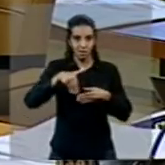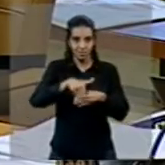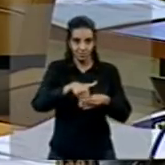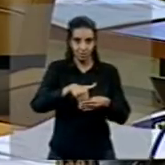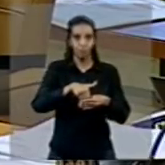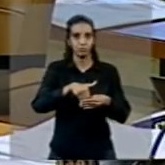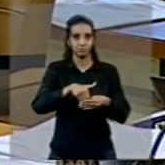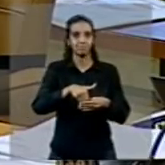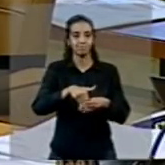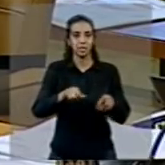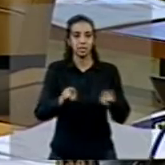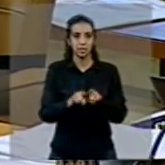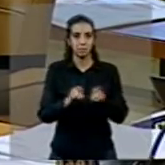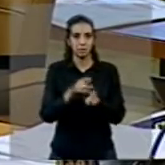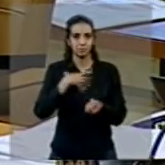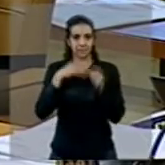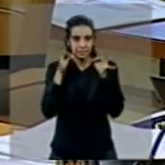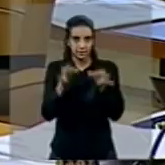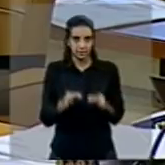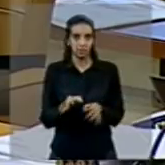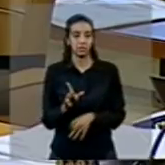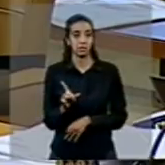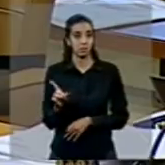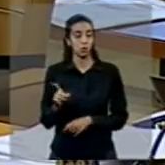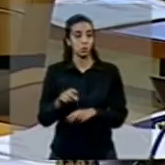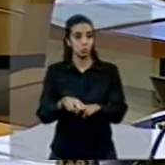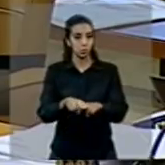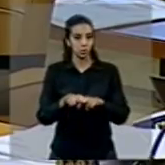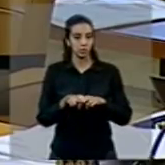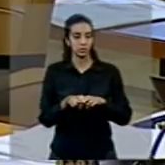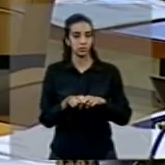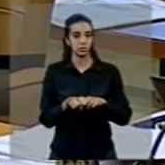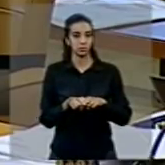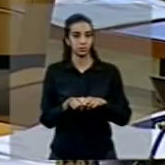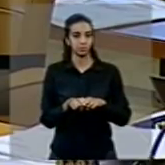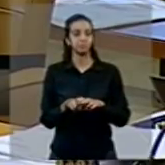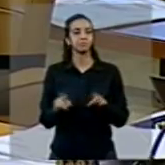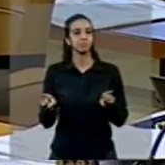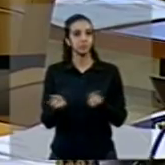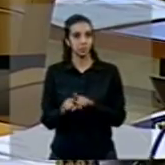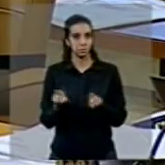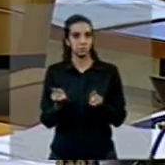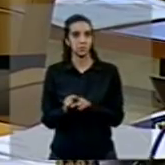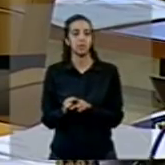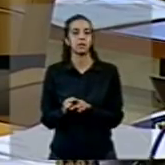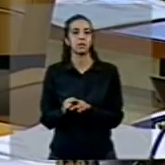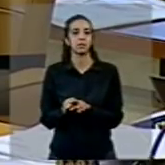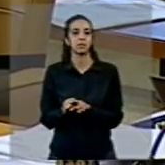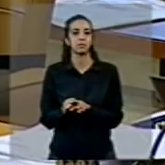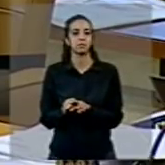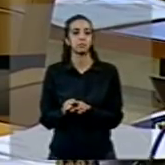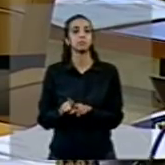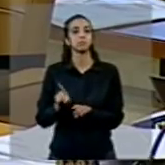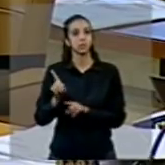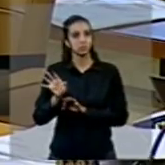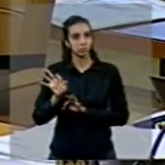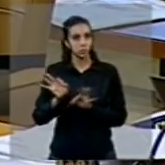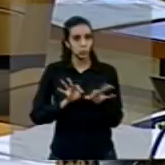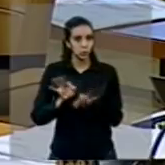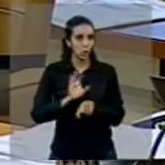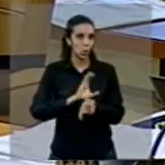eleitoral, lisura essa que, aliás, esteve presente na própria convocação da Assembleia